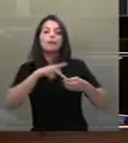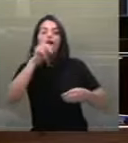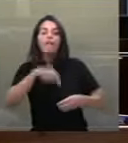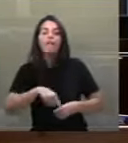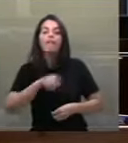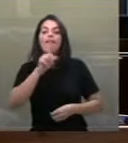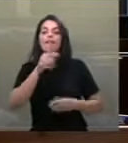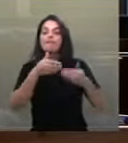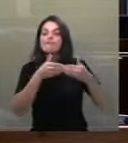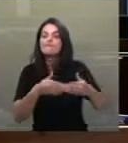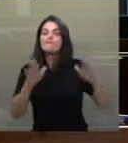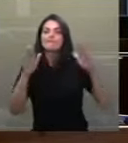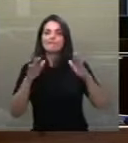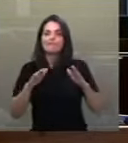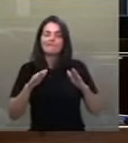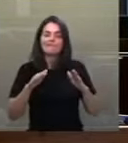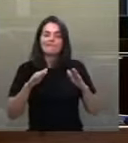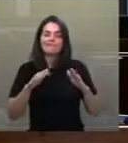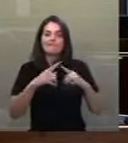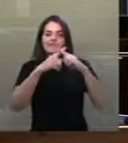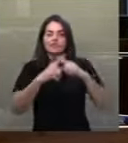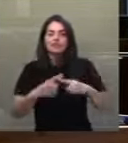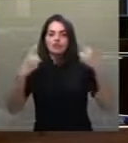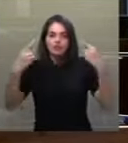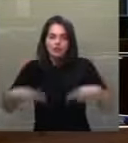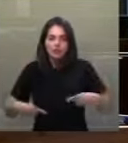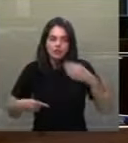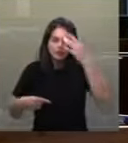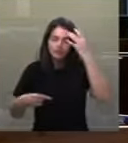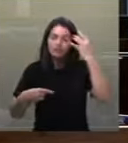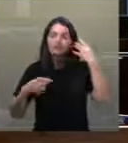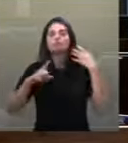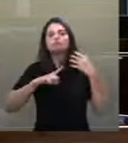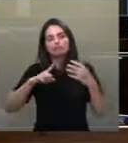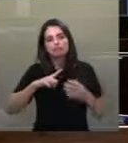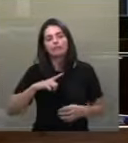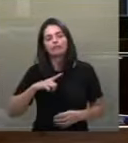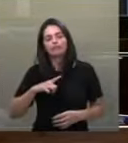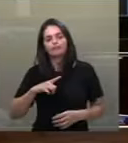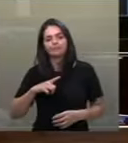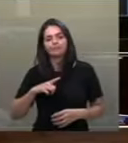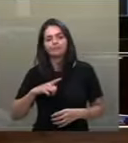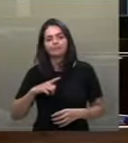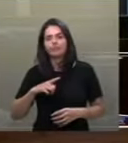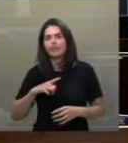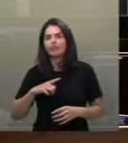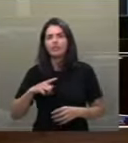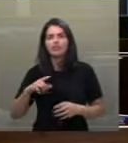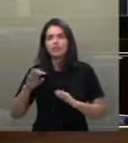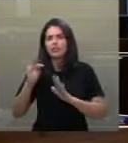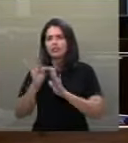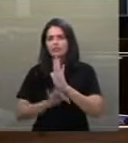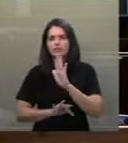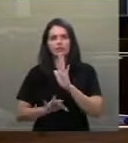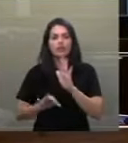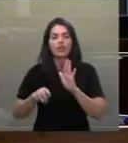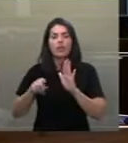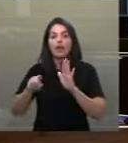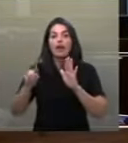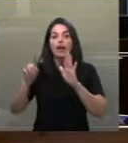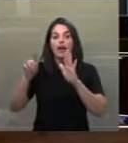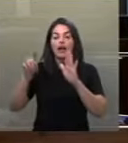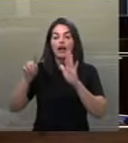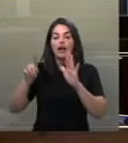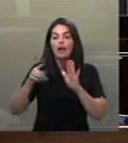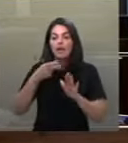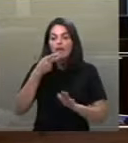abrir espaço para a concorrência, incluindo importadores. Cito textualmente as palavras do então presidente, aspas,